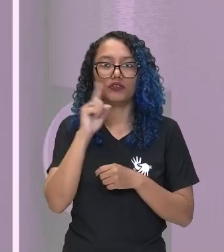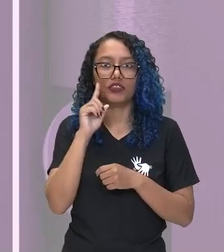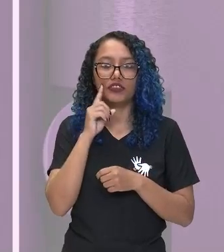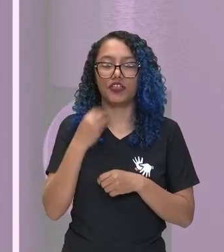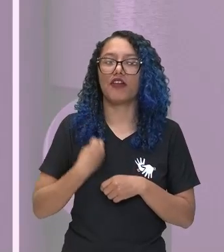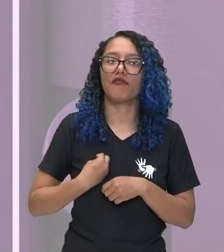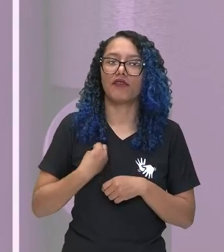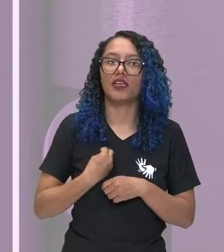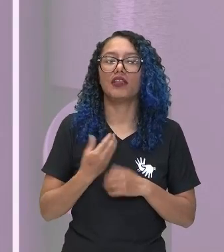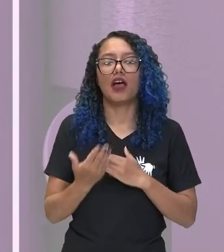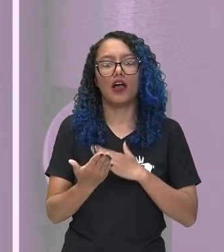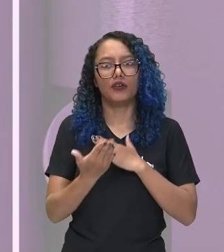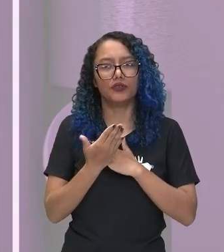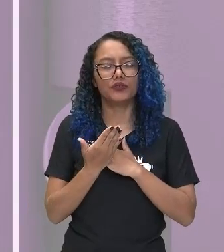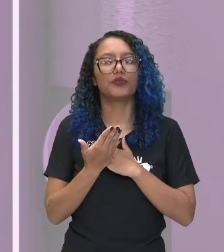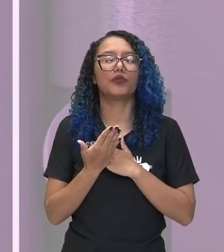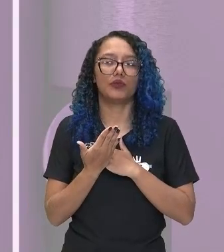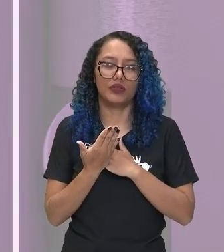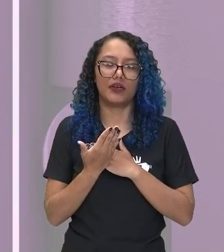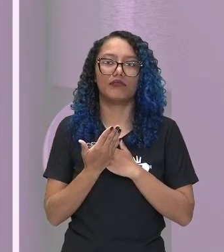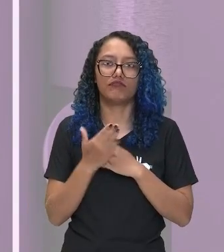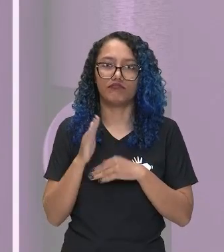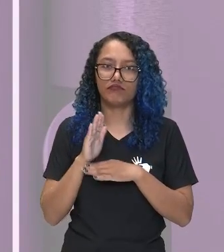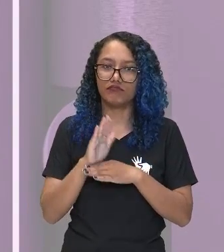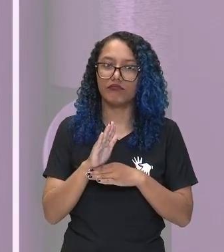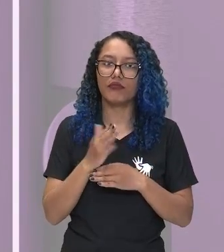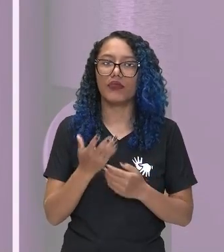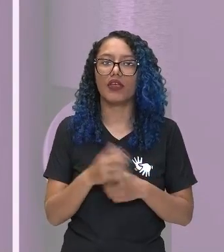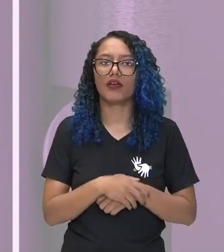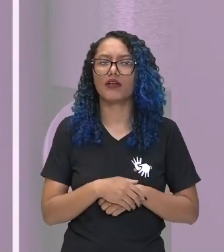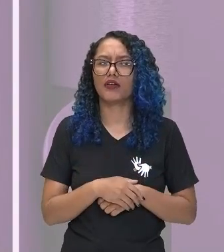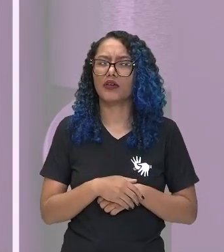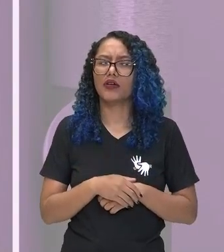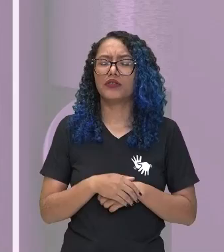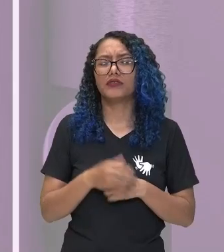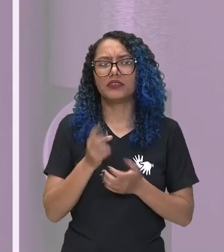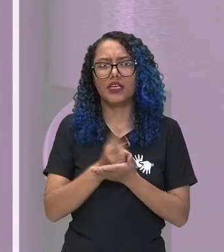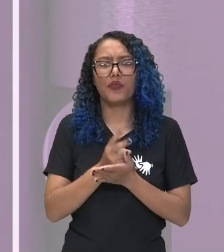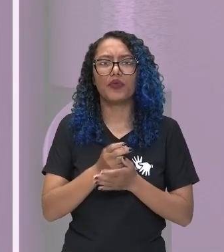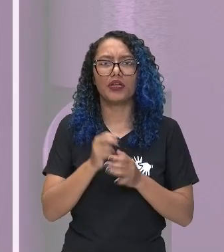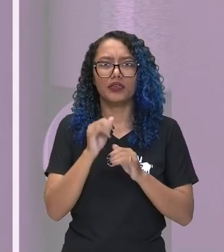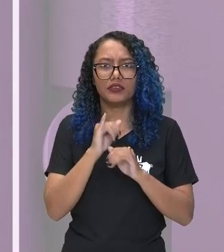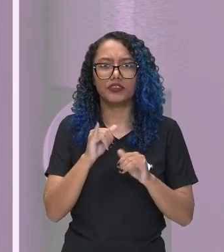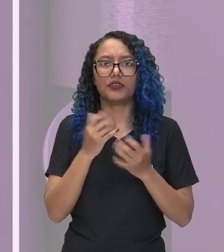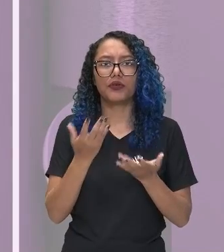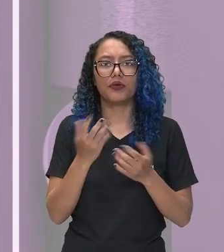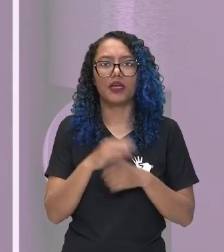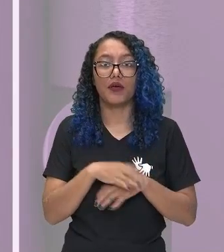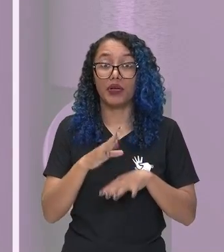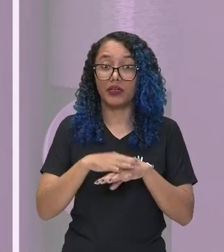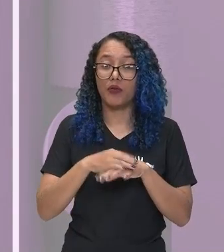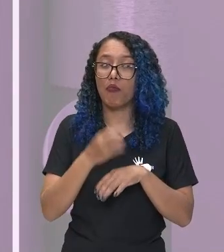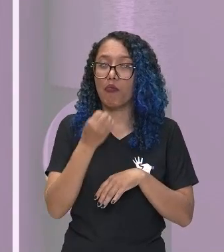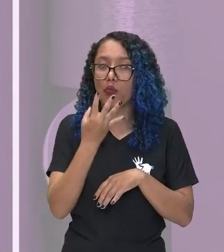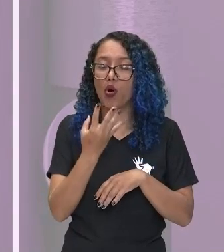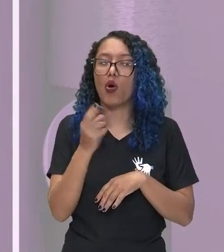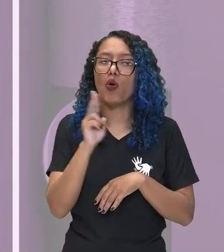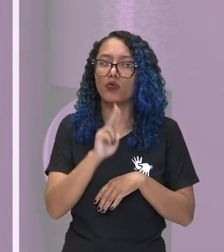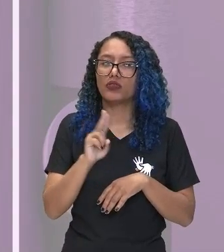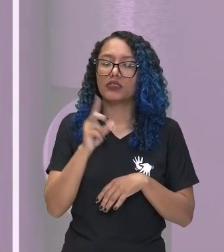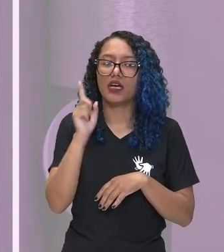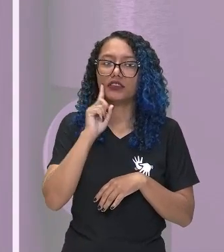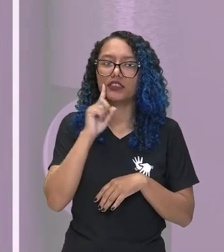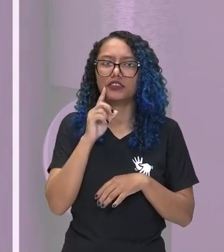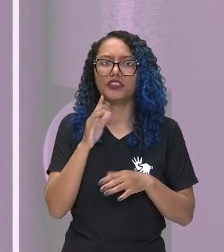nos auxiliando, não é? Como eu sempre digo, a matemática ela é uma ferramenta no nosso dia a dia. Embora a gente ache que ela não tem